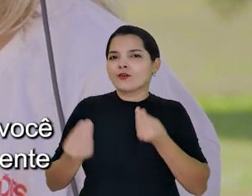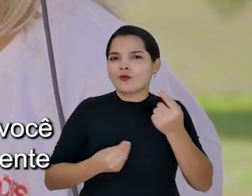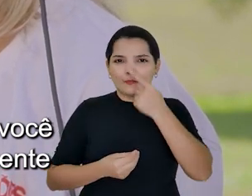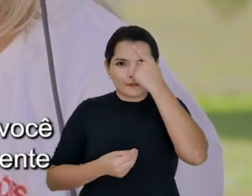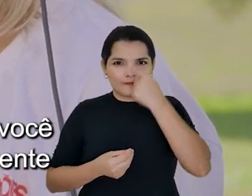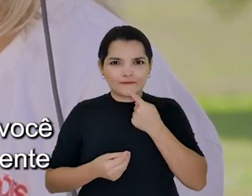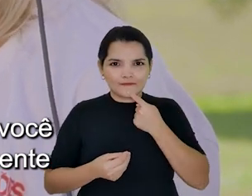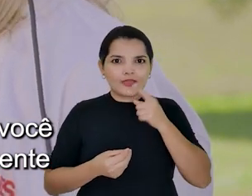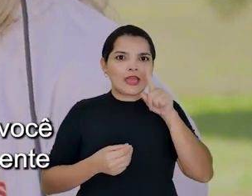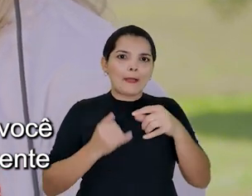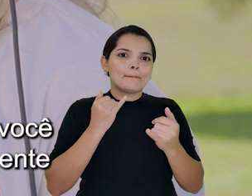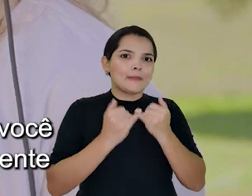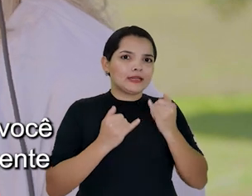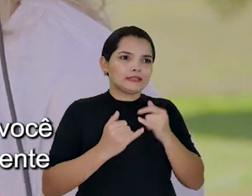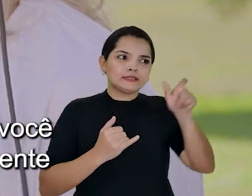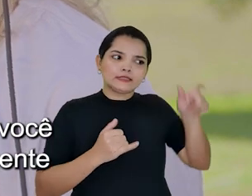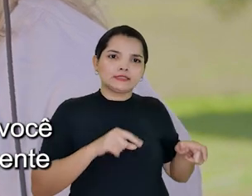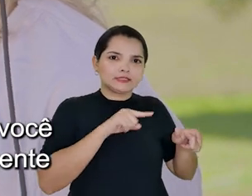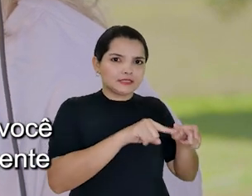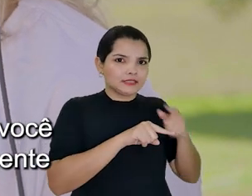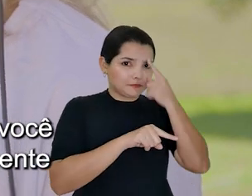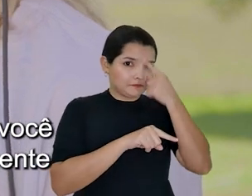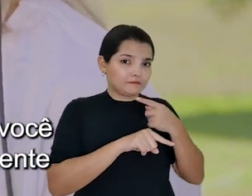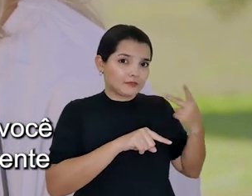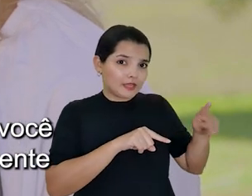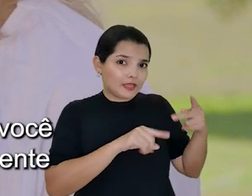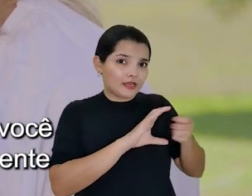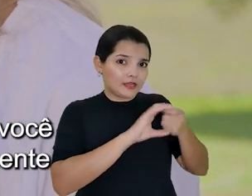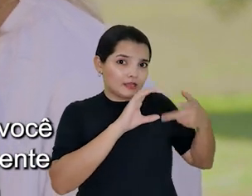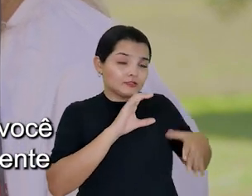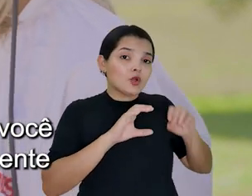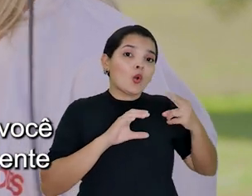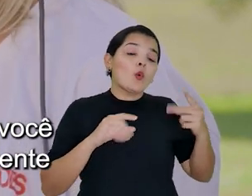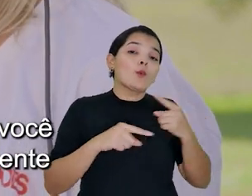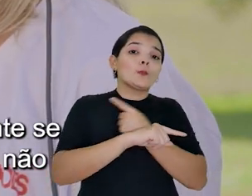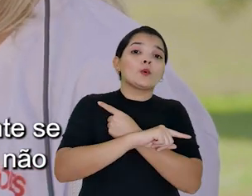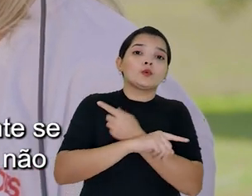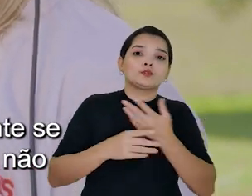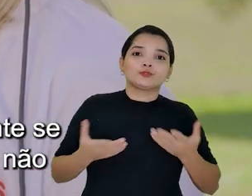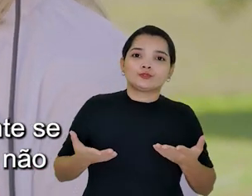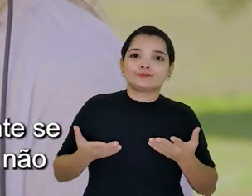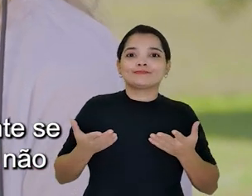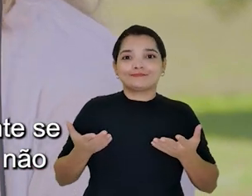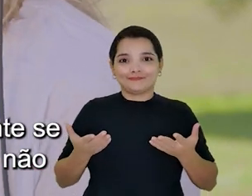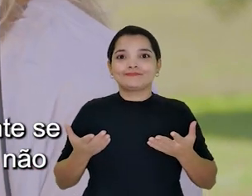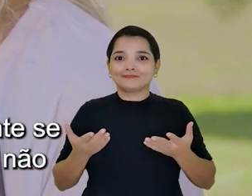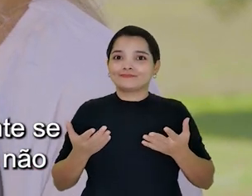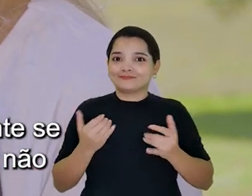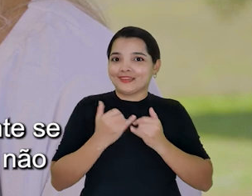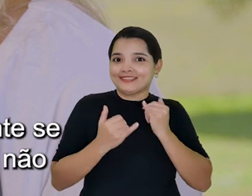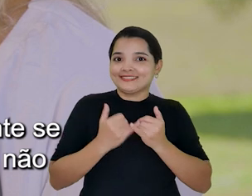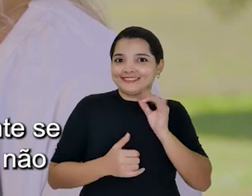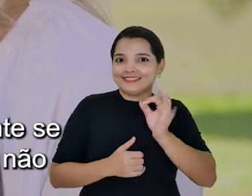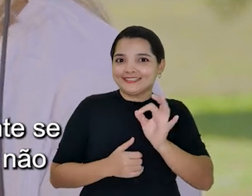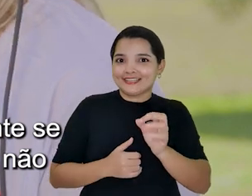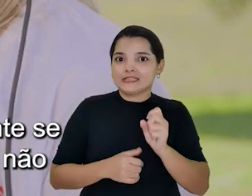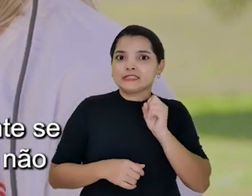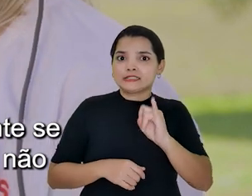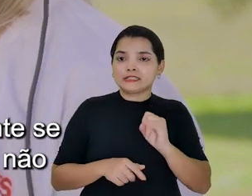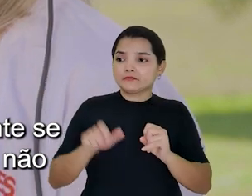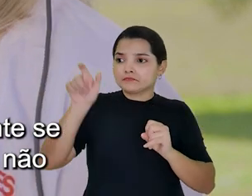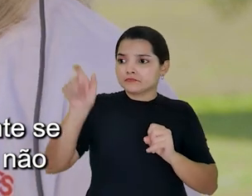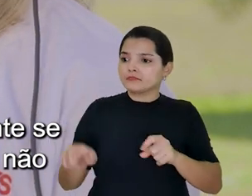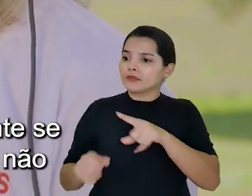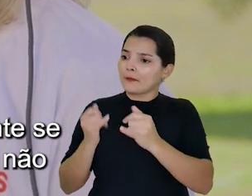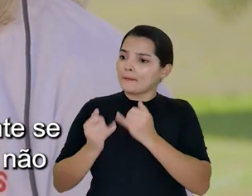que você gosta no outro similar é parecido então a gente se aproxima de quem é igual a gente Sim a gente